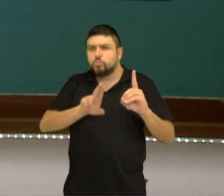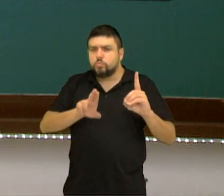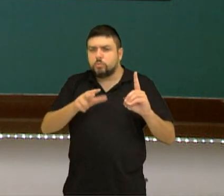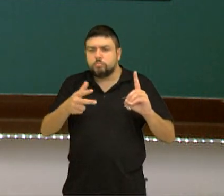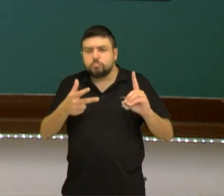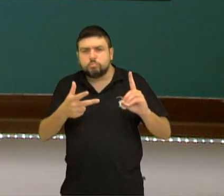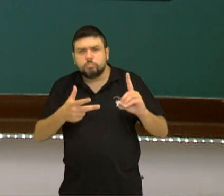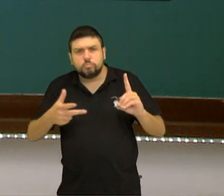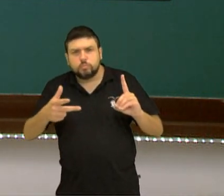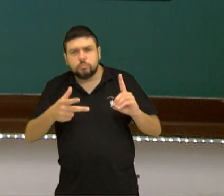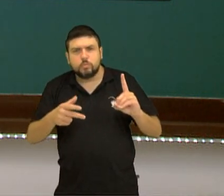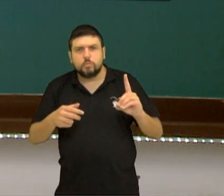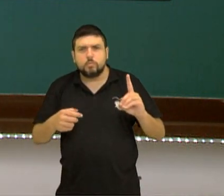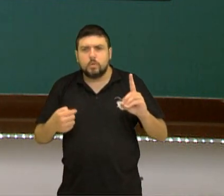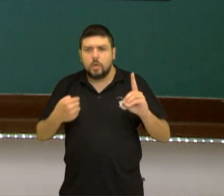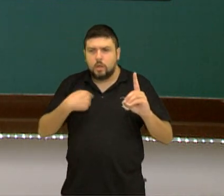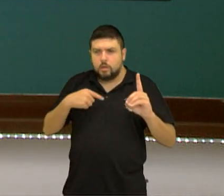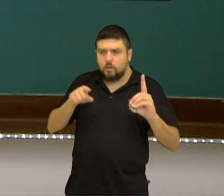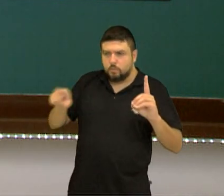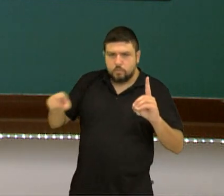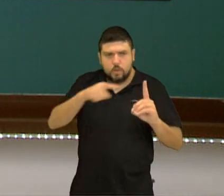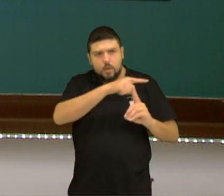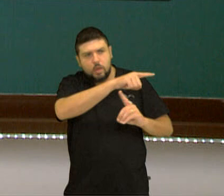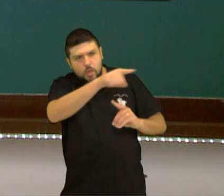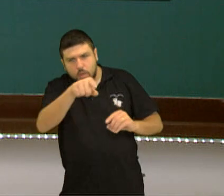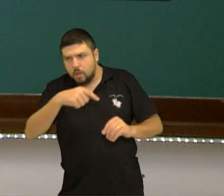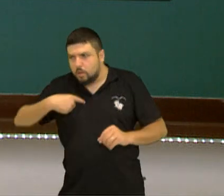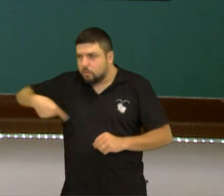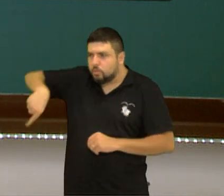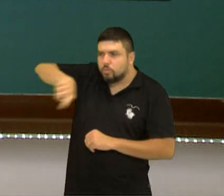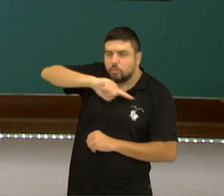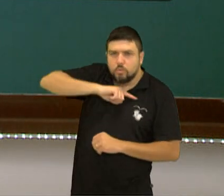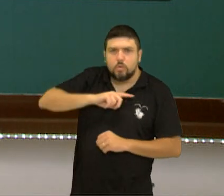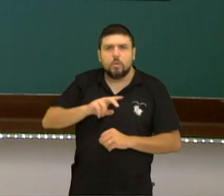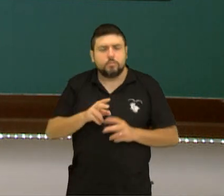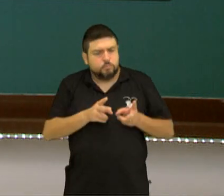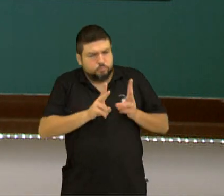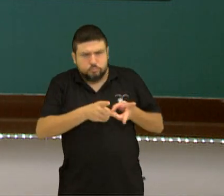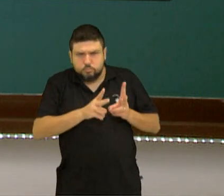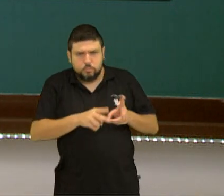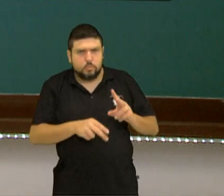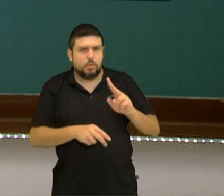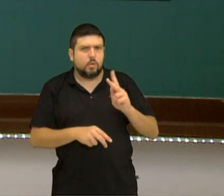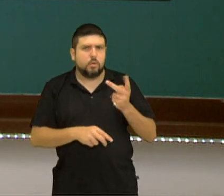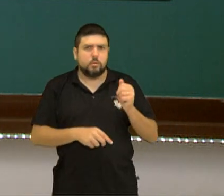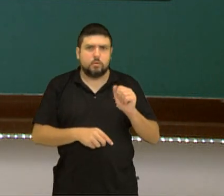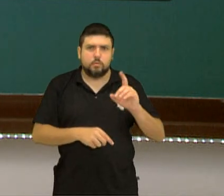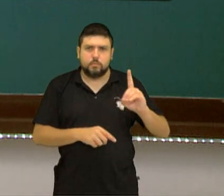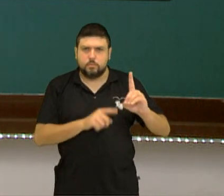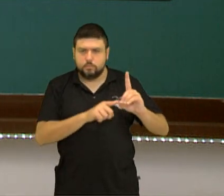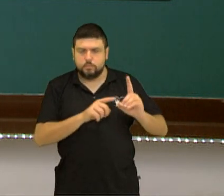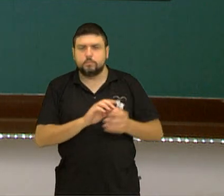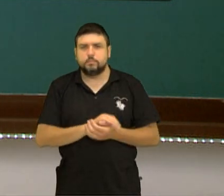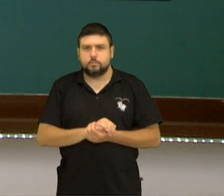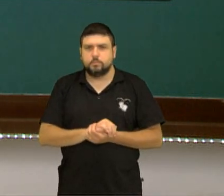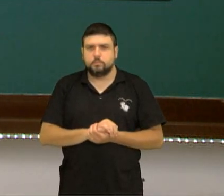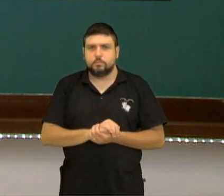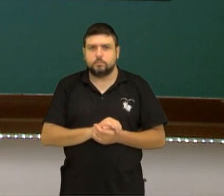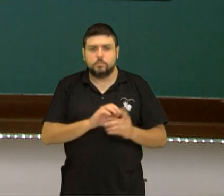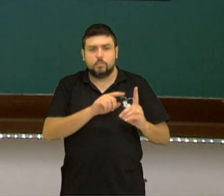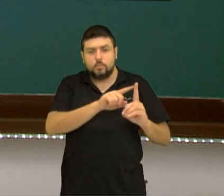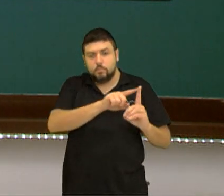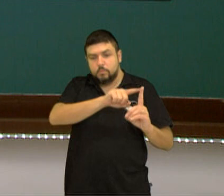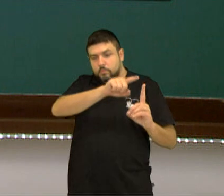discurso. I, you, he, she, it, we, you, they. Todos. Então, não precisa se preocupar com isso.